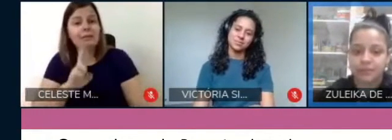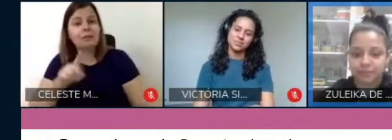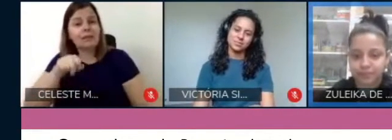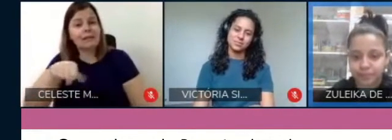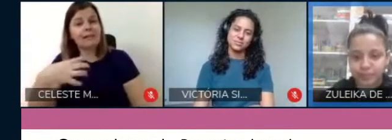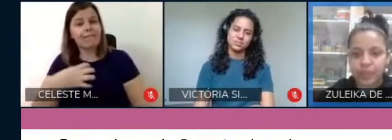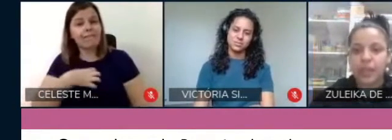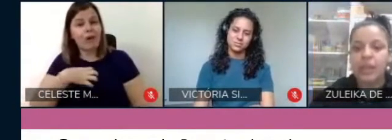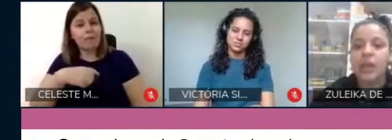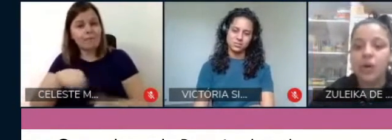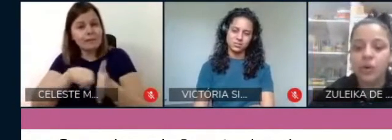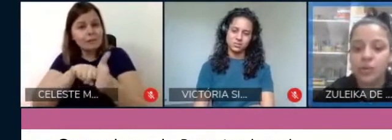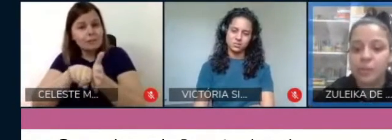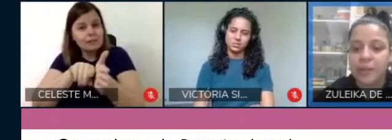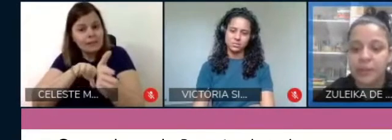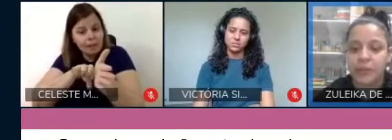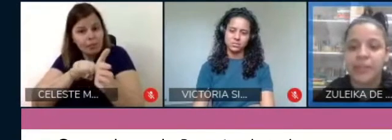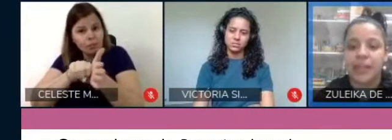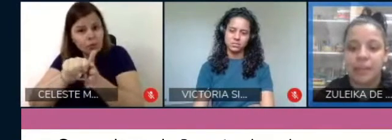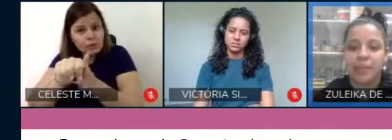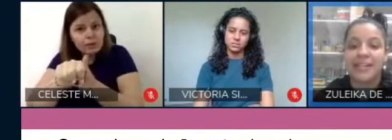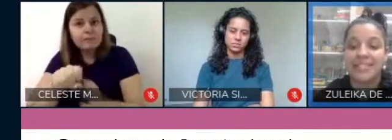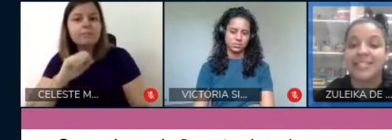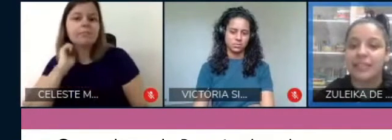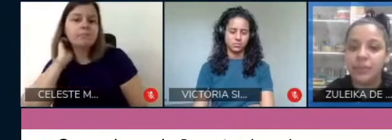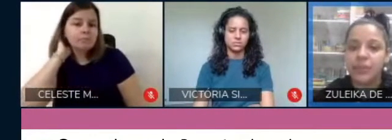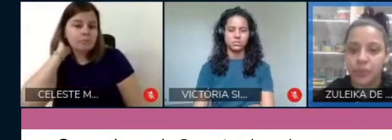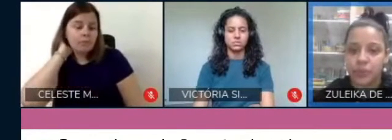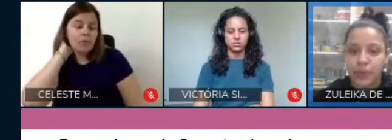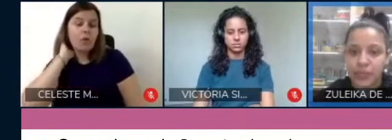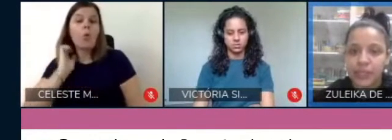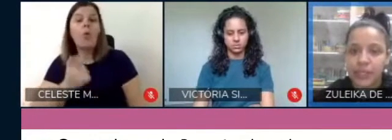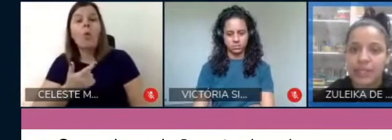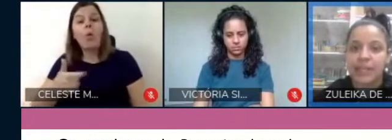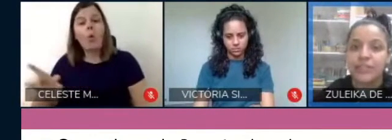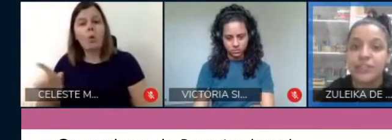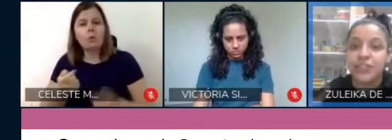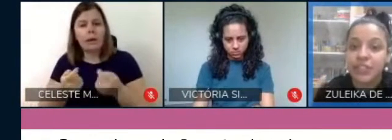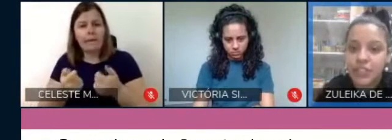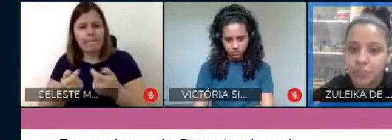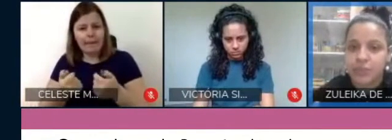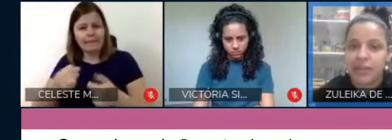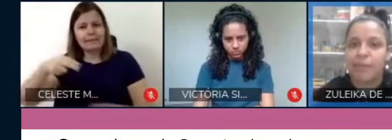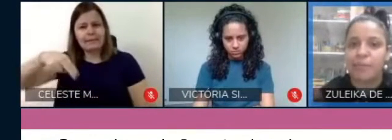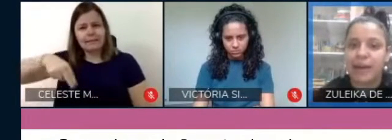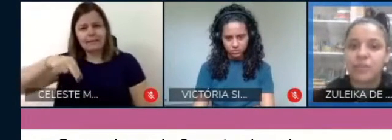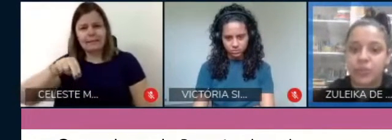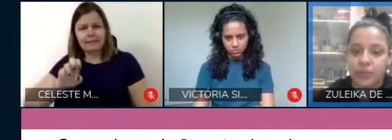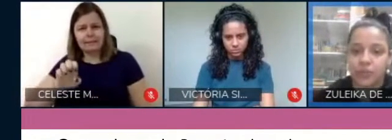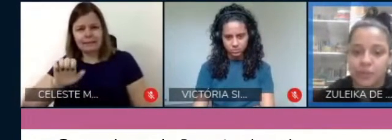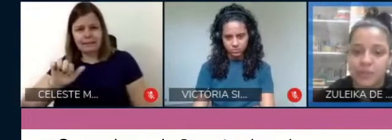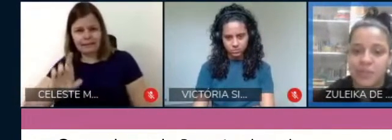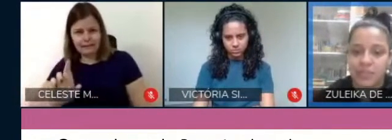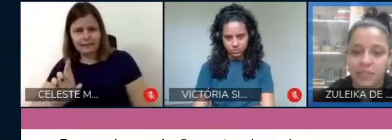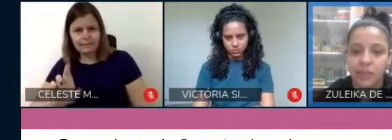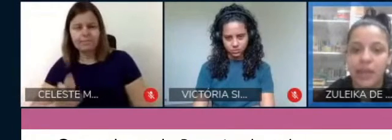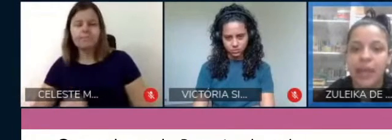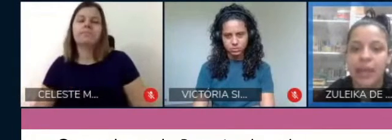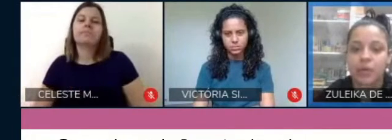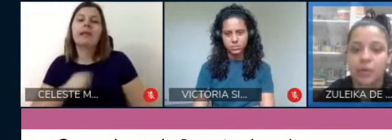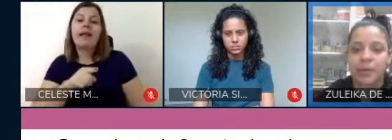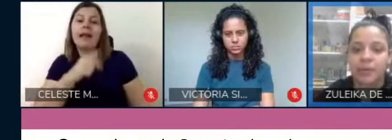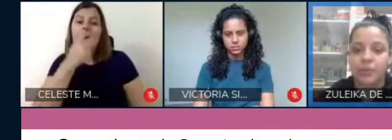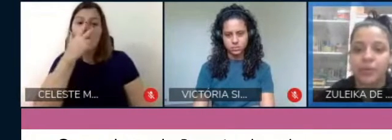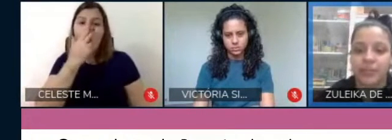operador de pesquisa. Outro operador que é parecido com o NIR, que ele diz para o Sabe Mais o que eu estou